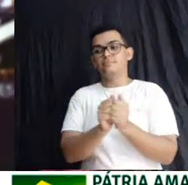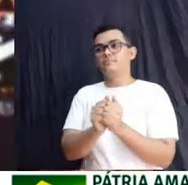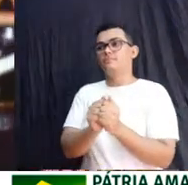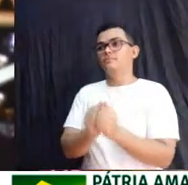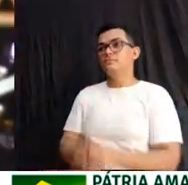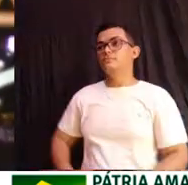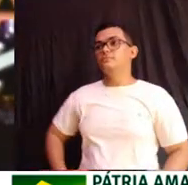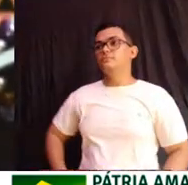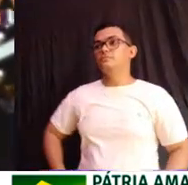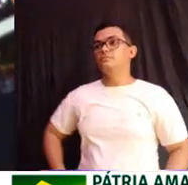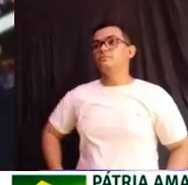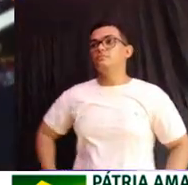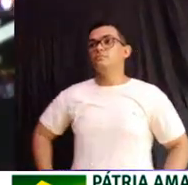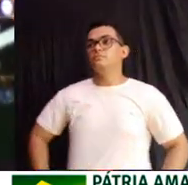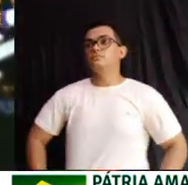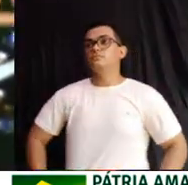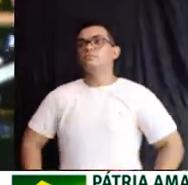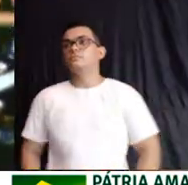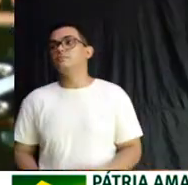ano. Pode mais.